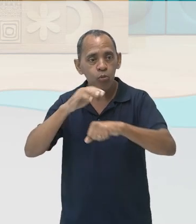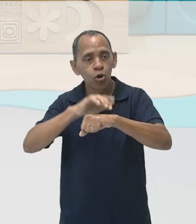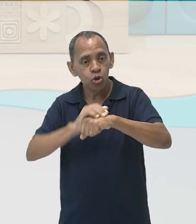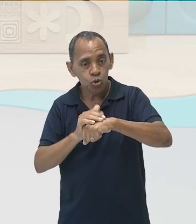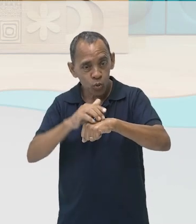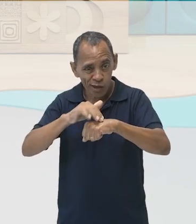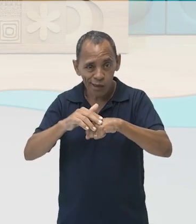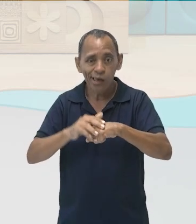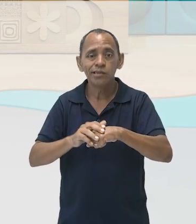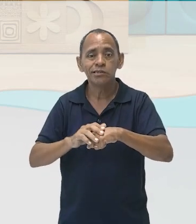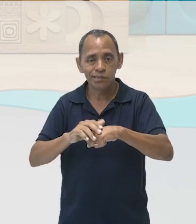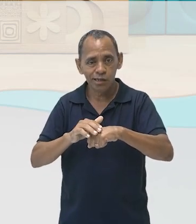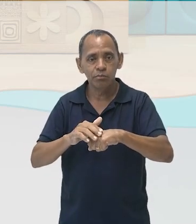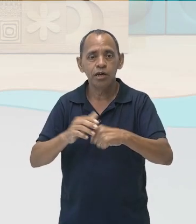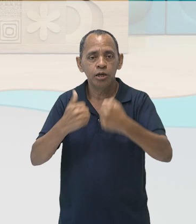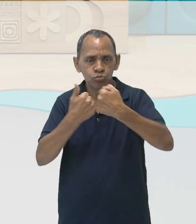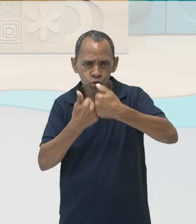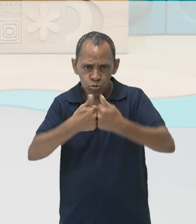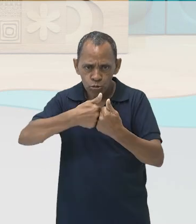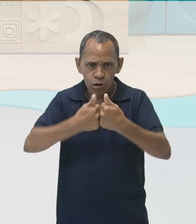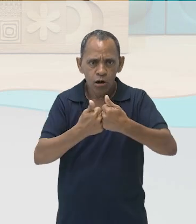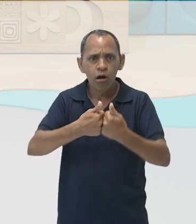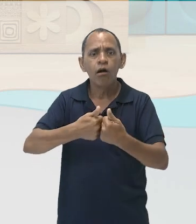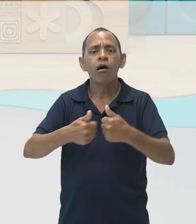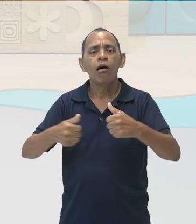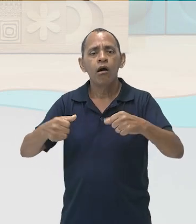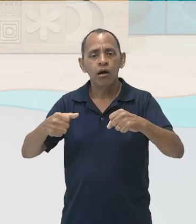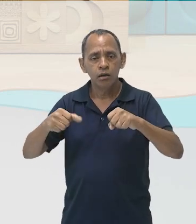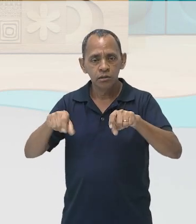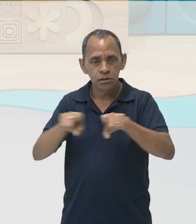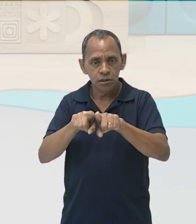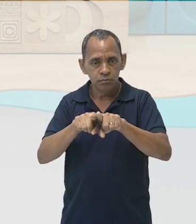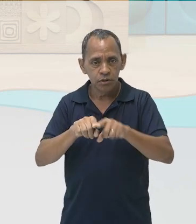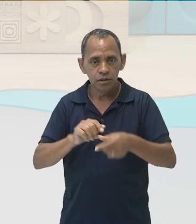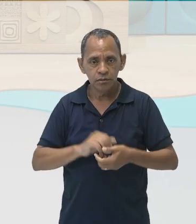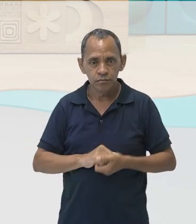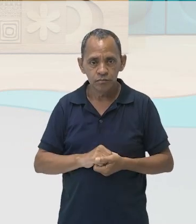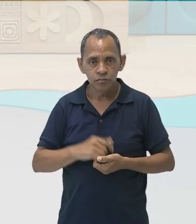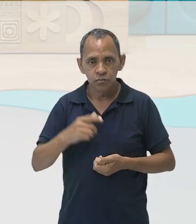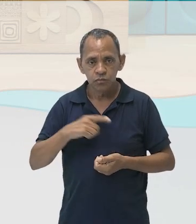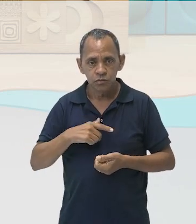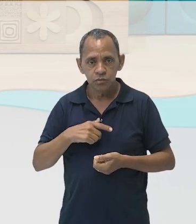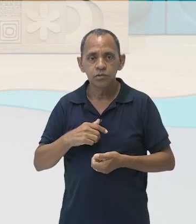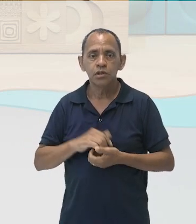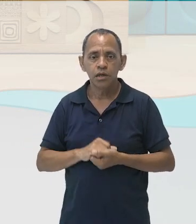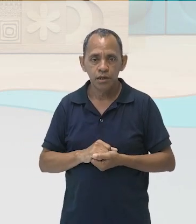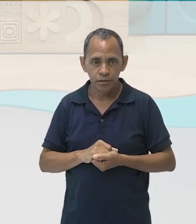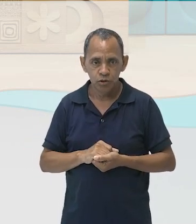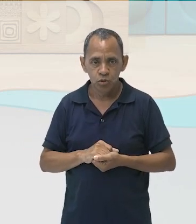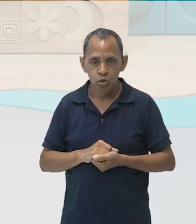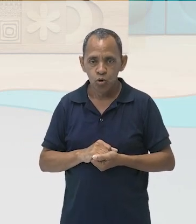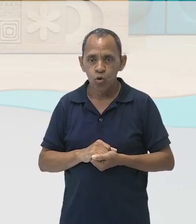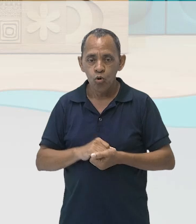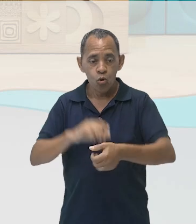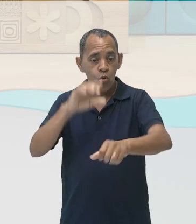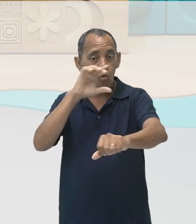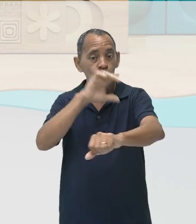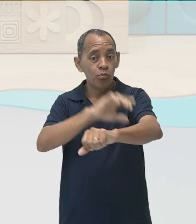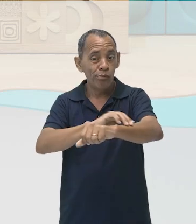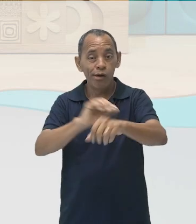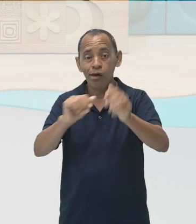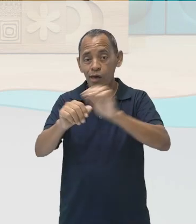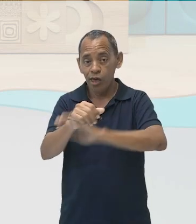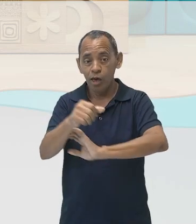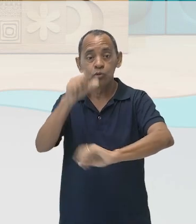reumáticas, sequelas neurológicas espásticas, ou seja, aquelas sequelas que deixam ali os membros rígidos, né? Você não consegue movimentar